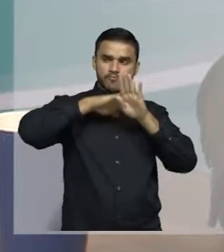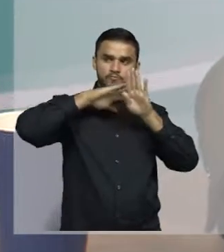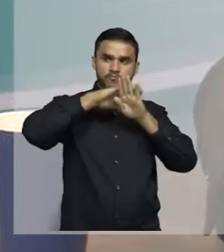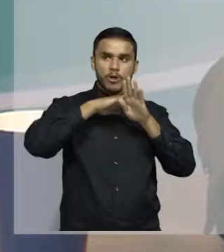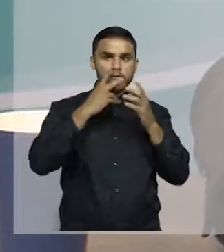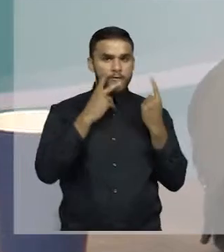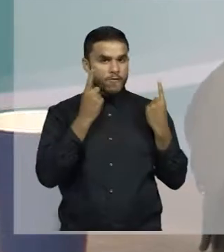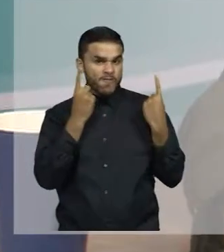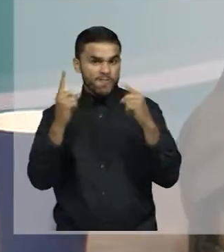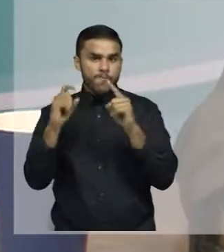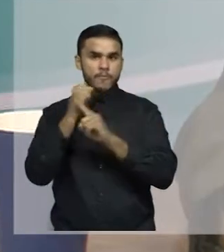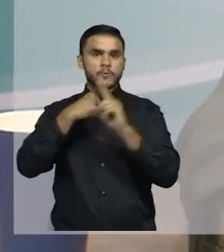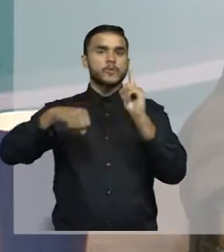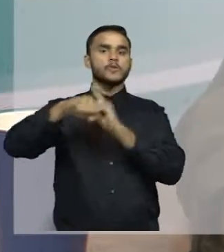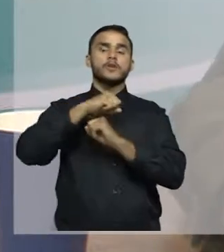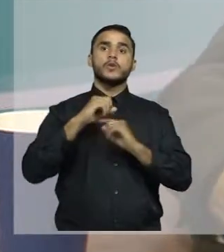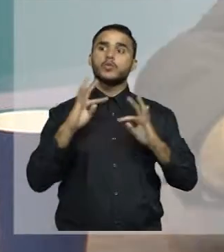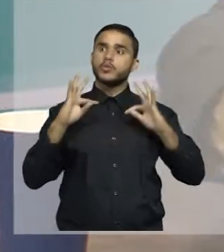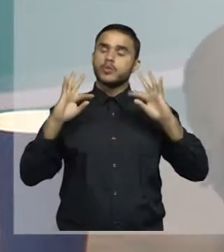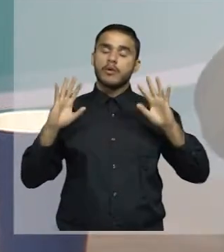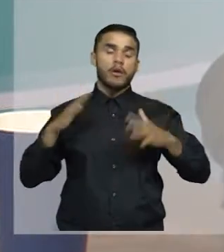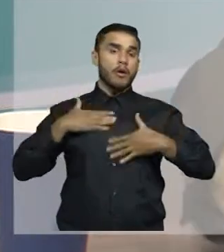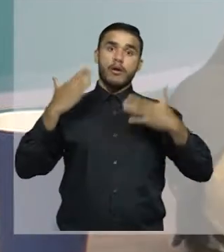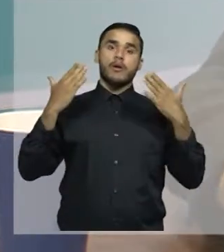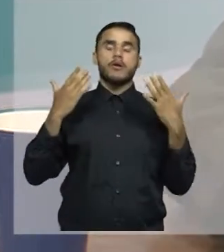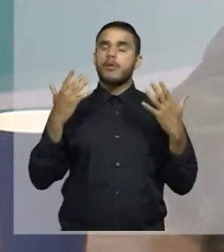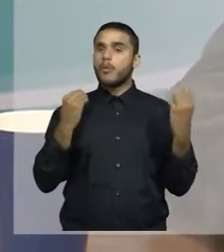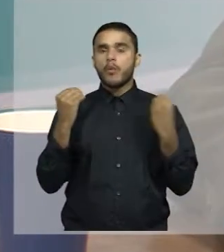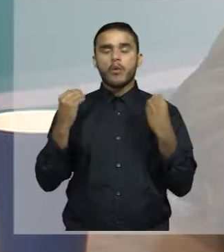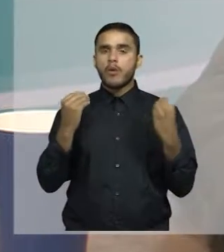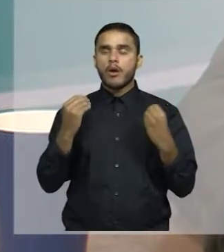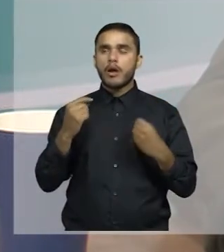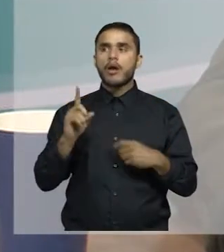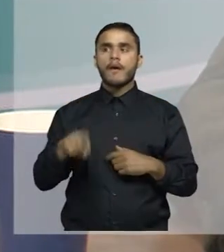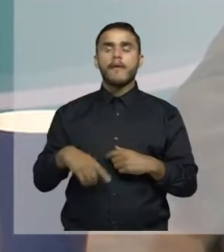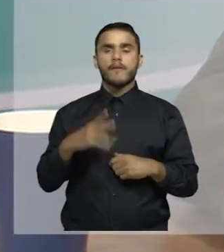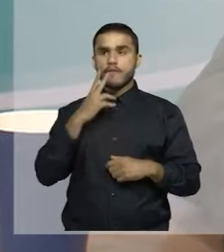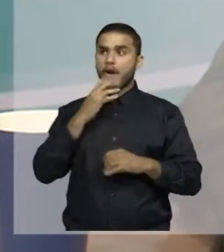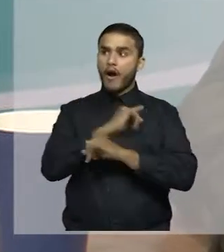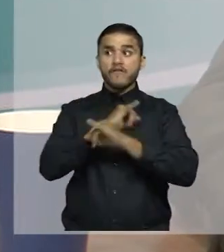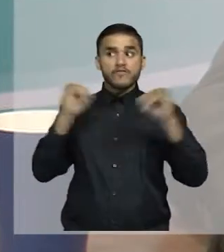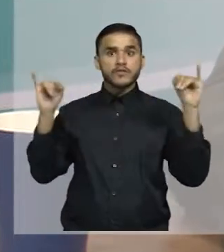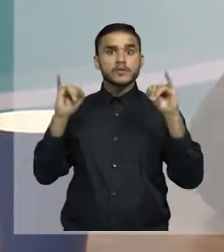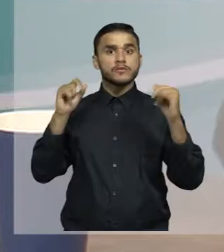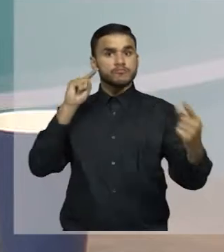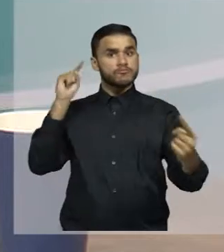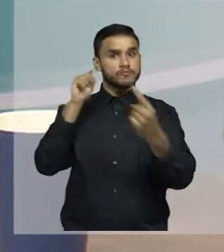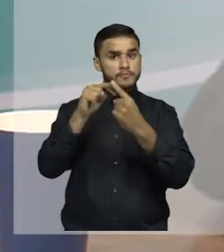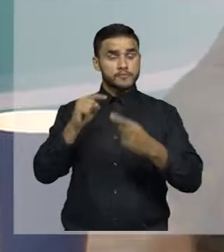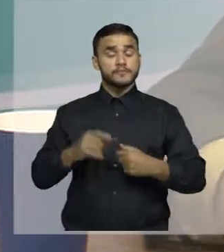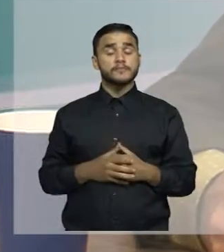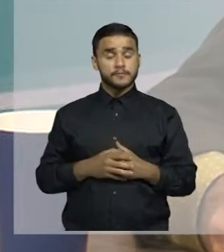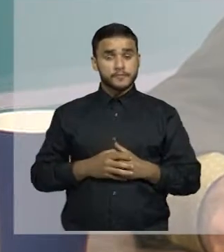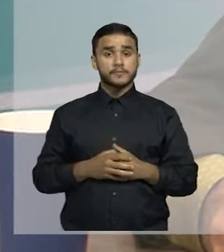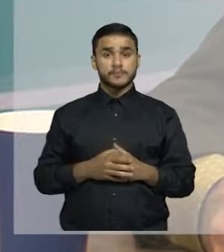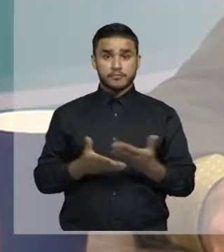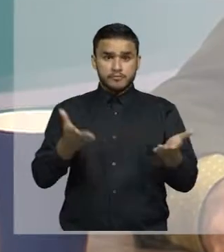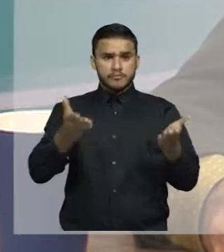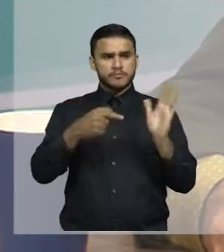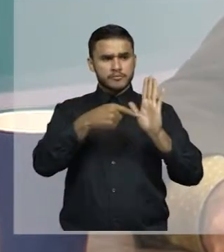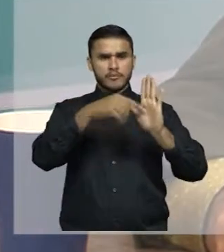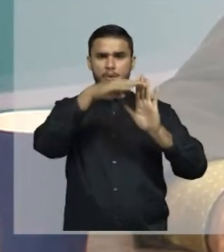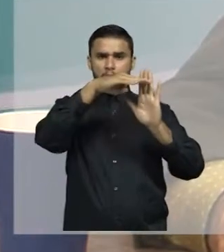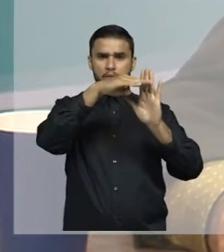de impactar a sociedade para um determinado pensamento, um determinado objetivo. Essa mensagem que